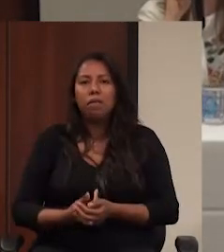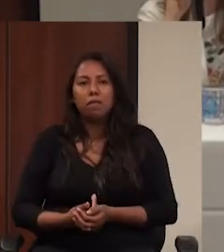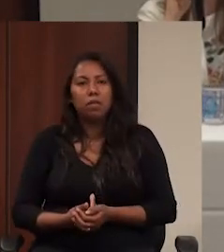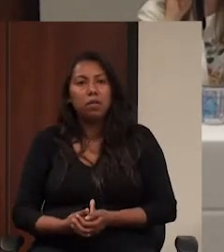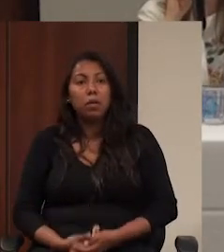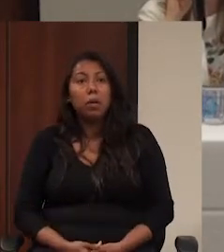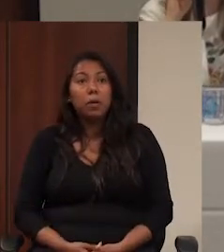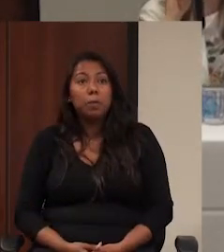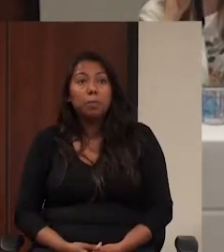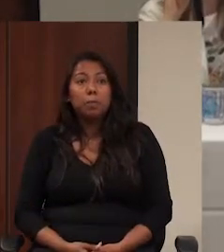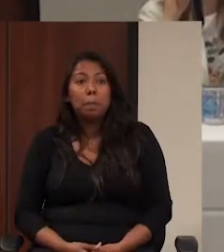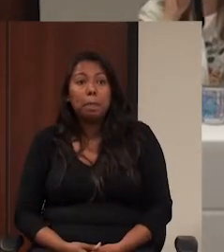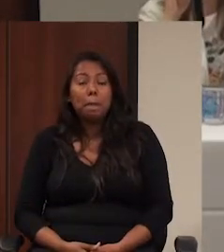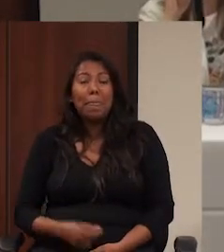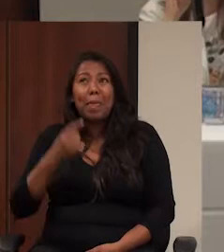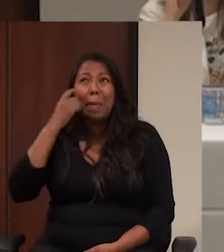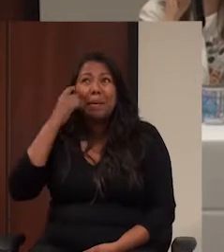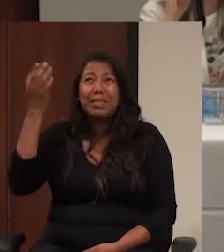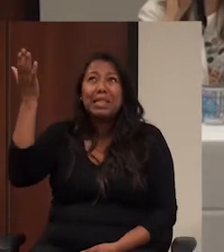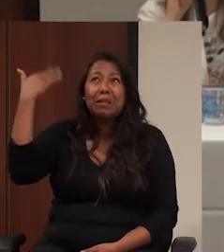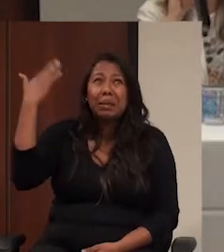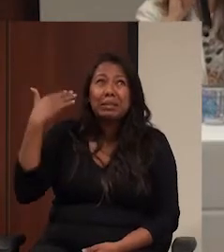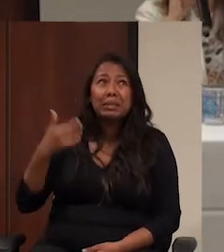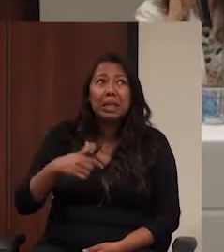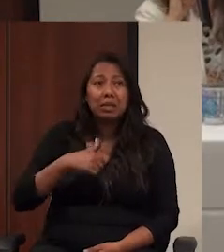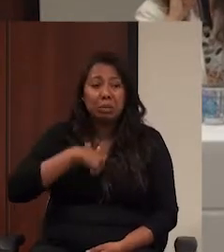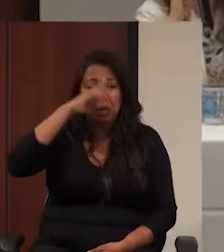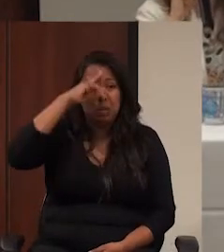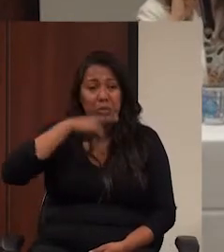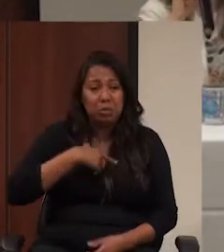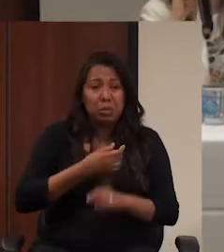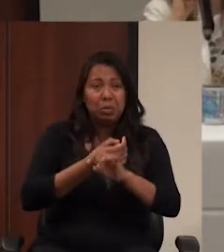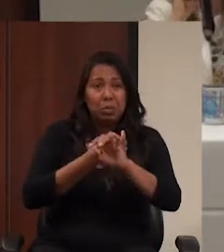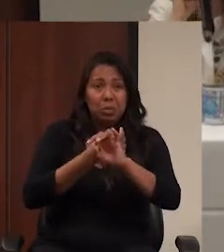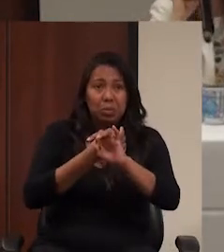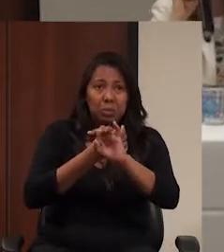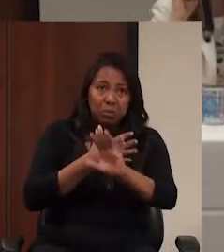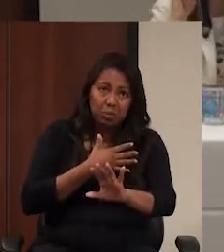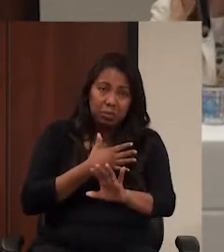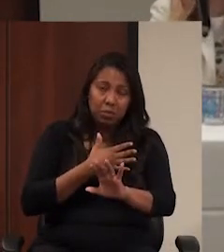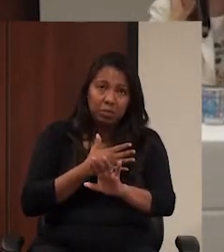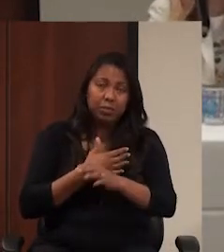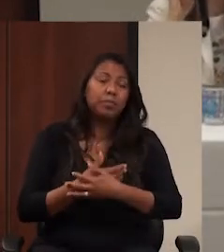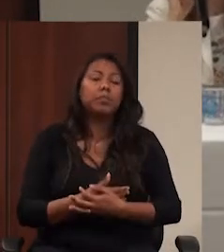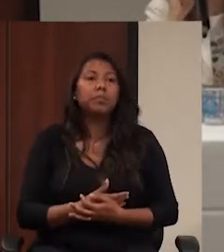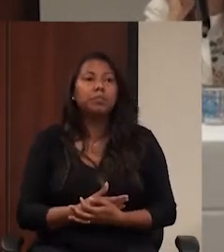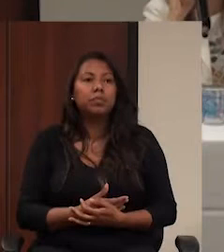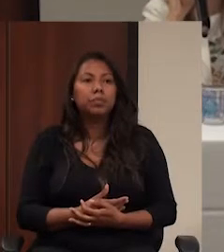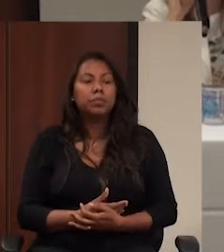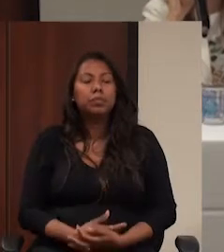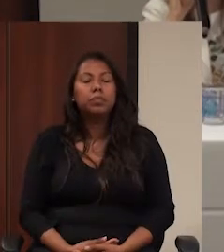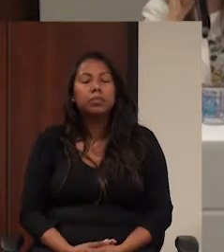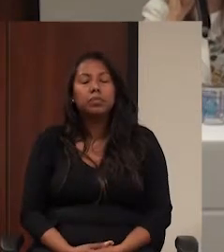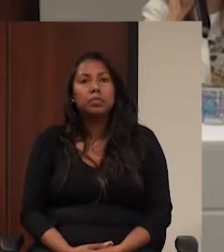no equívoco de que a autonomia pessoal só pode ser exercida de forma independente. Então, em última análise, eu estou dizendo o quê? Ao contrário